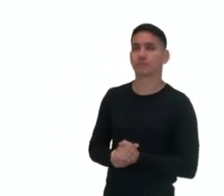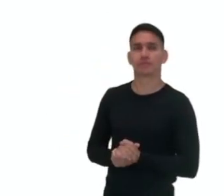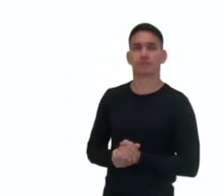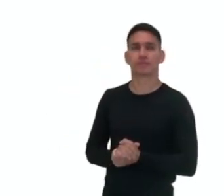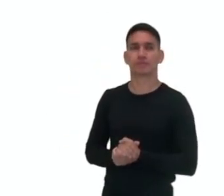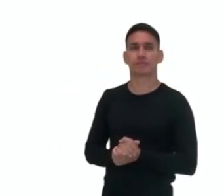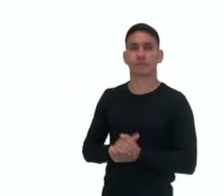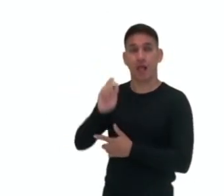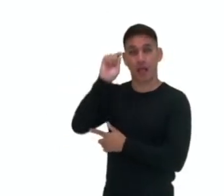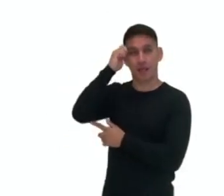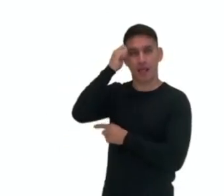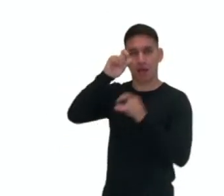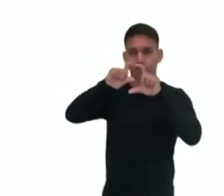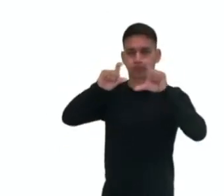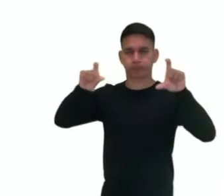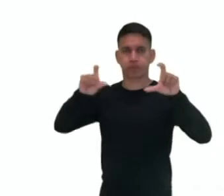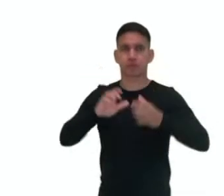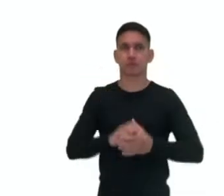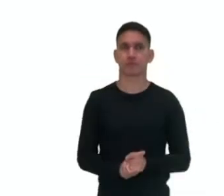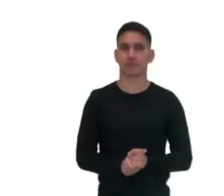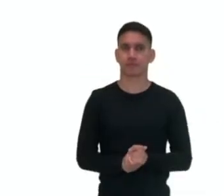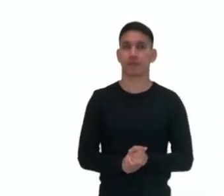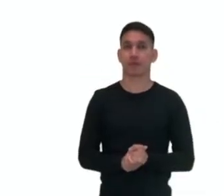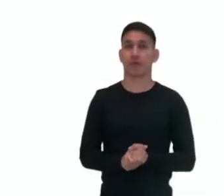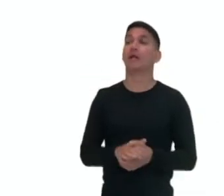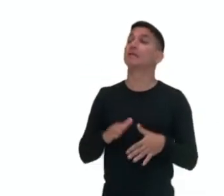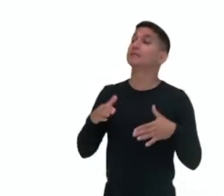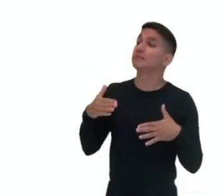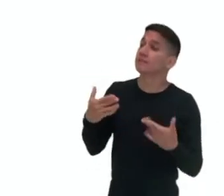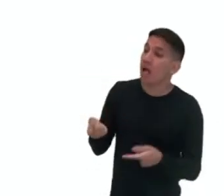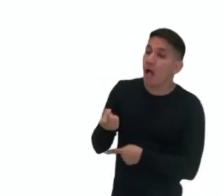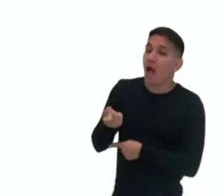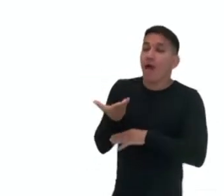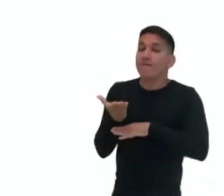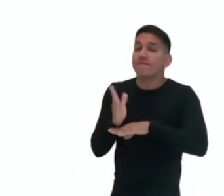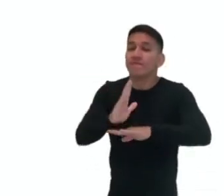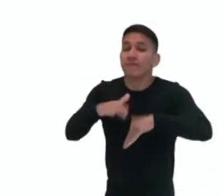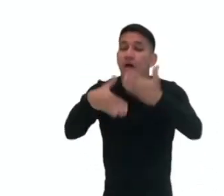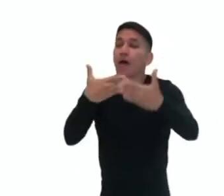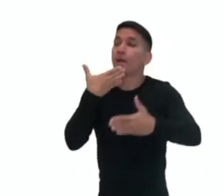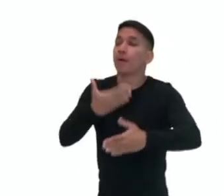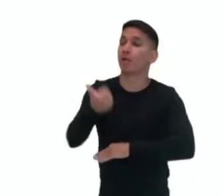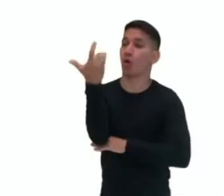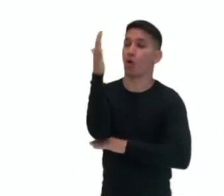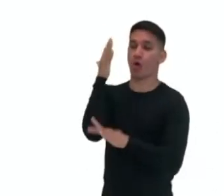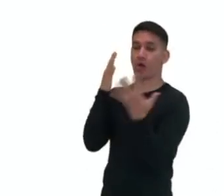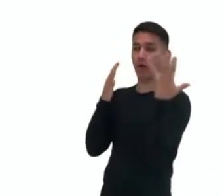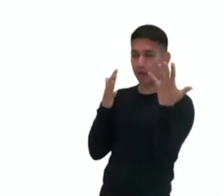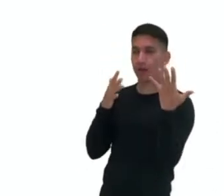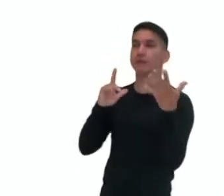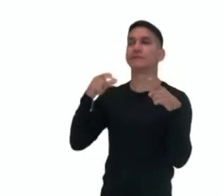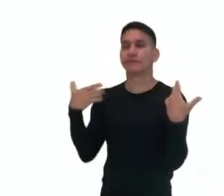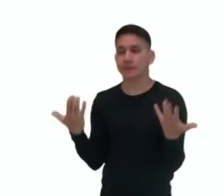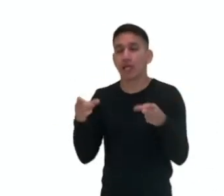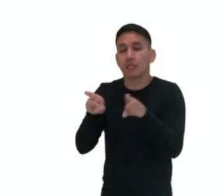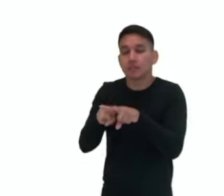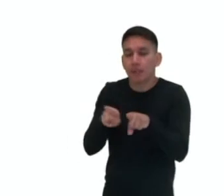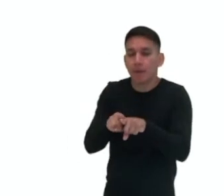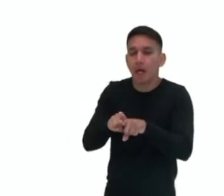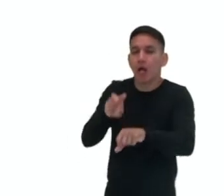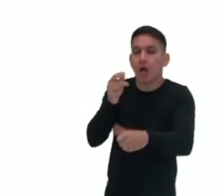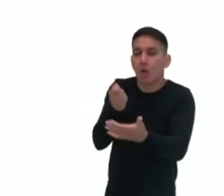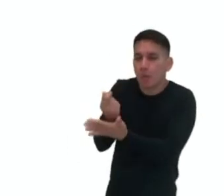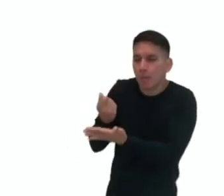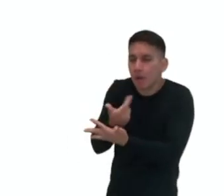aqui, ó, negritado na tela. Além das vantagens para o meio ambiente, O consumo consciente também pode trazer benefícios